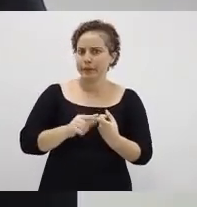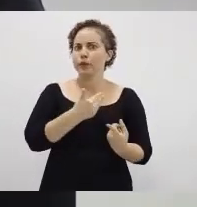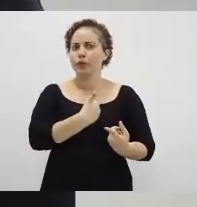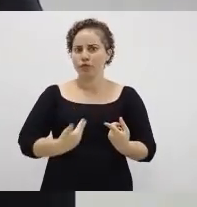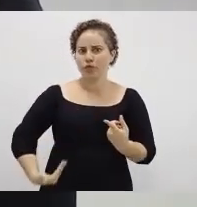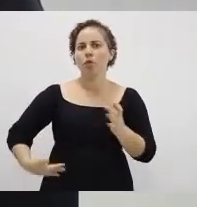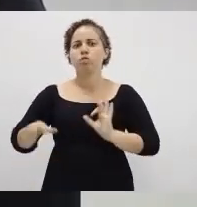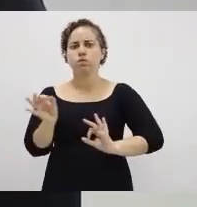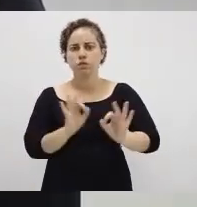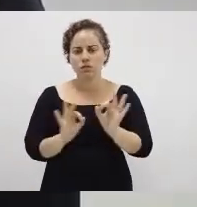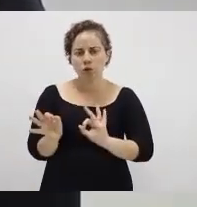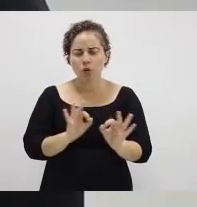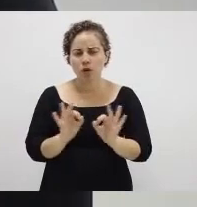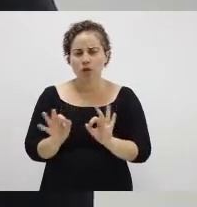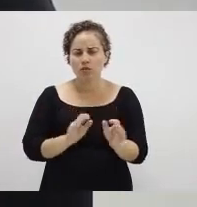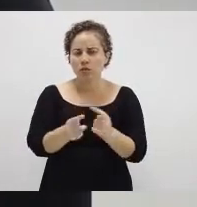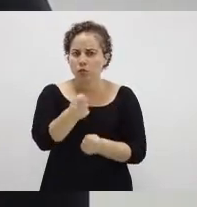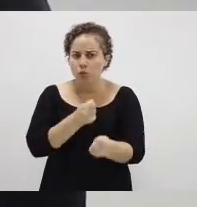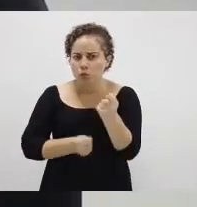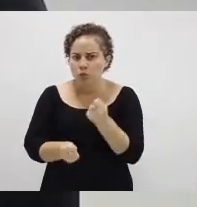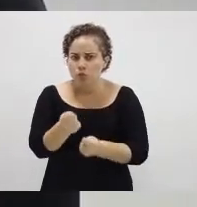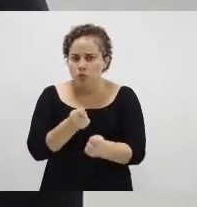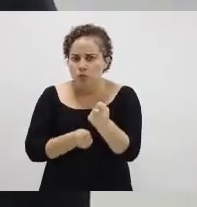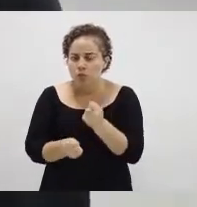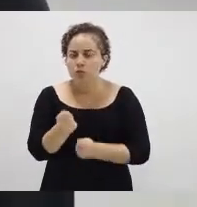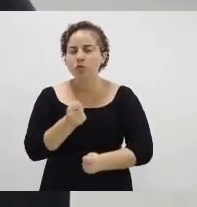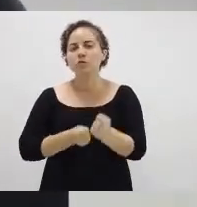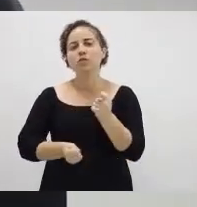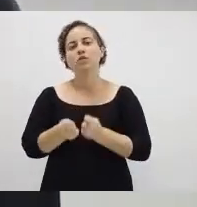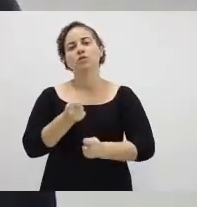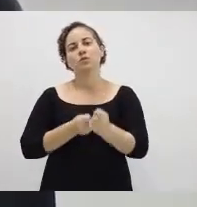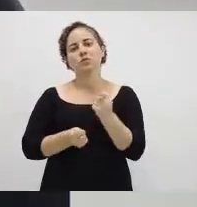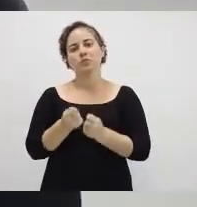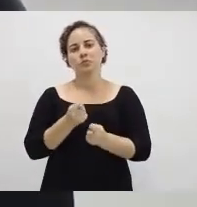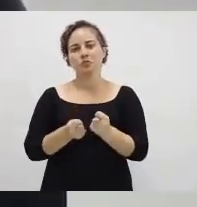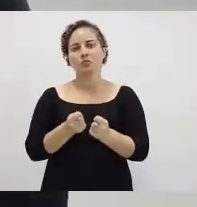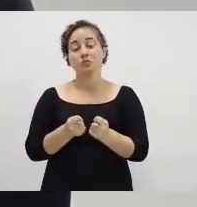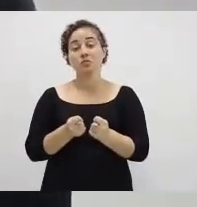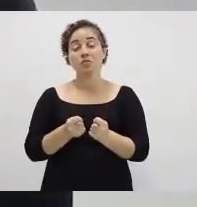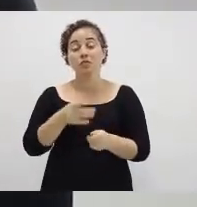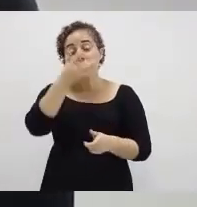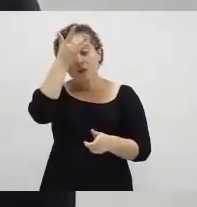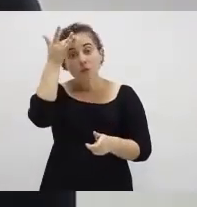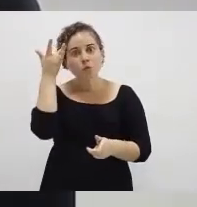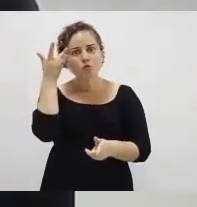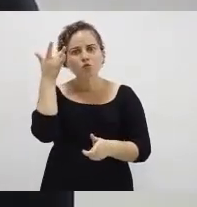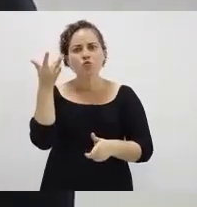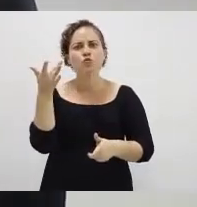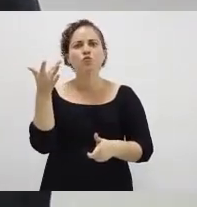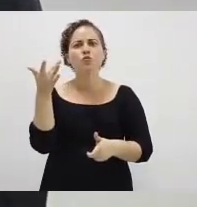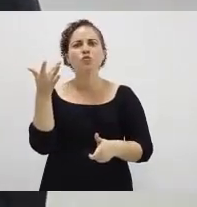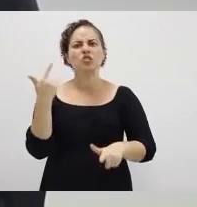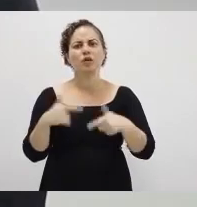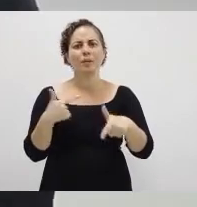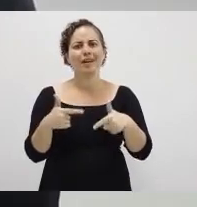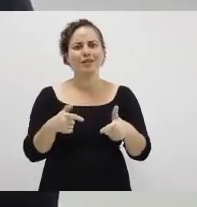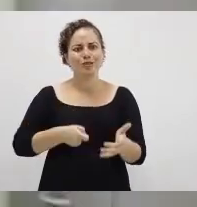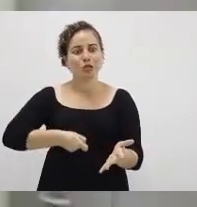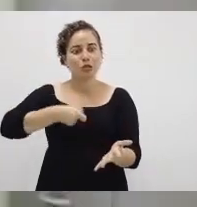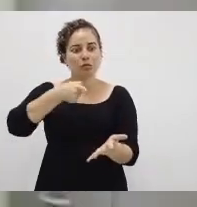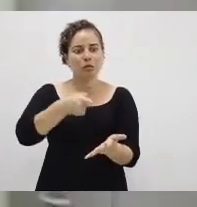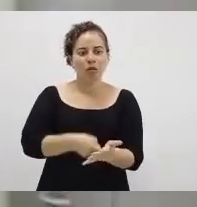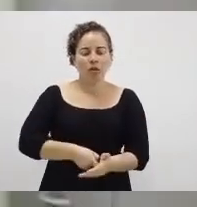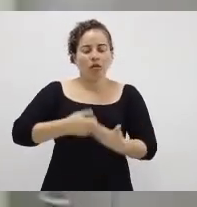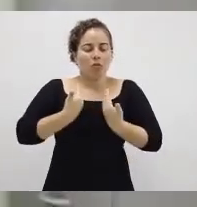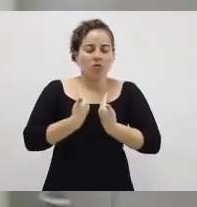as funções do mercado. O governo está regulando para que os trabalhadores não sejam explorados, por exemplo. Então,